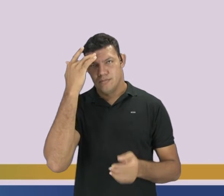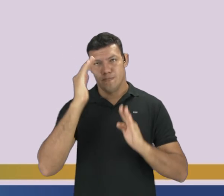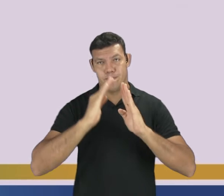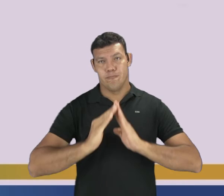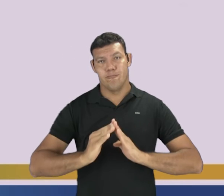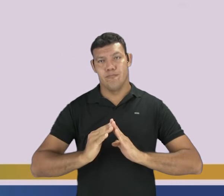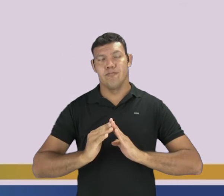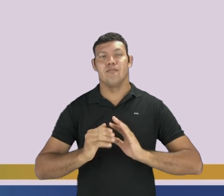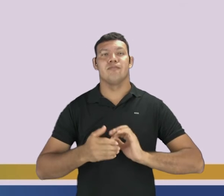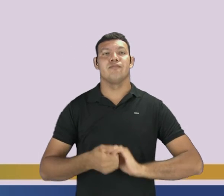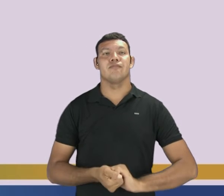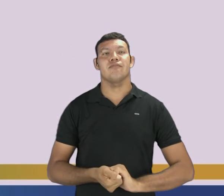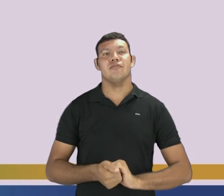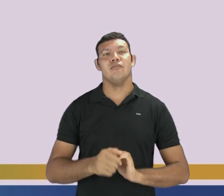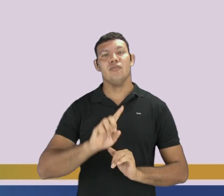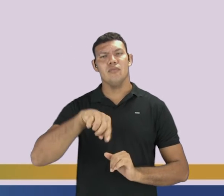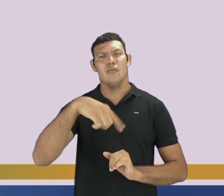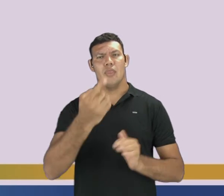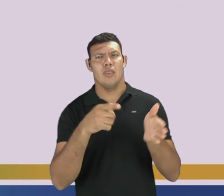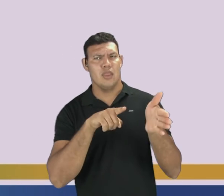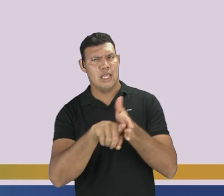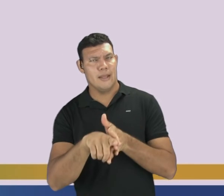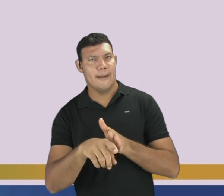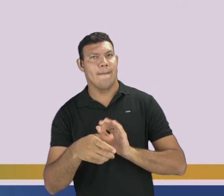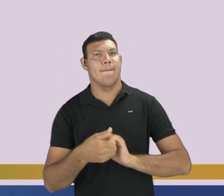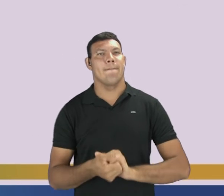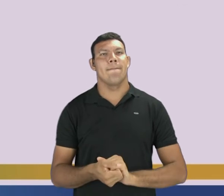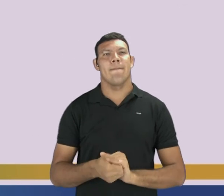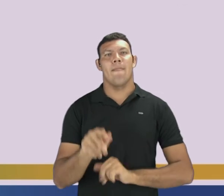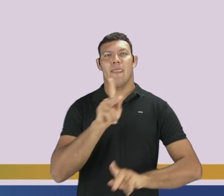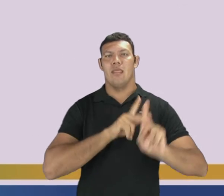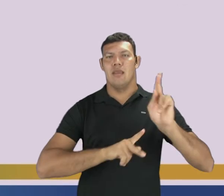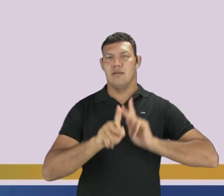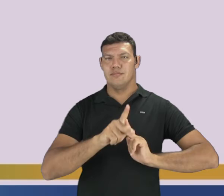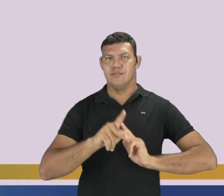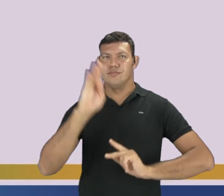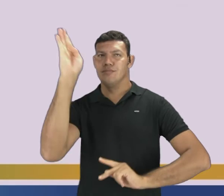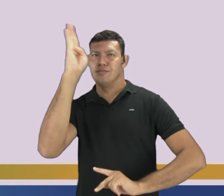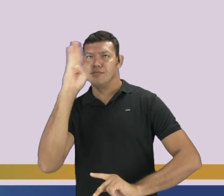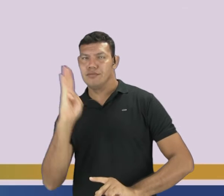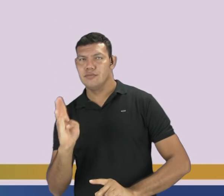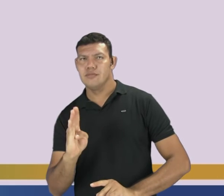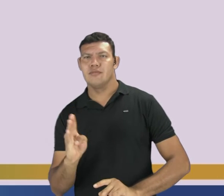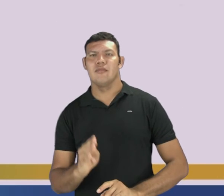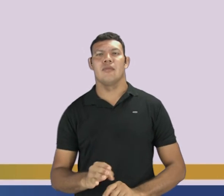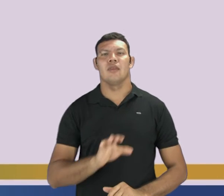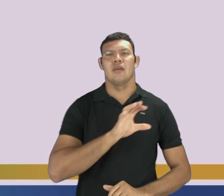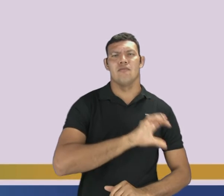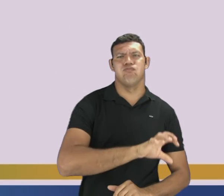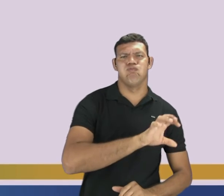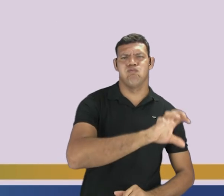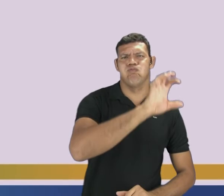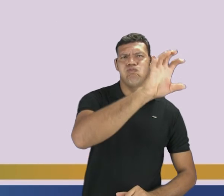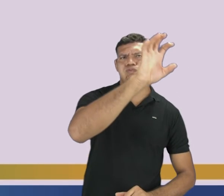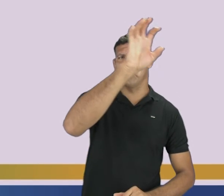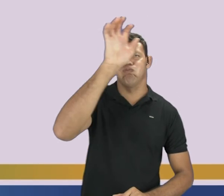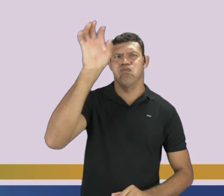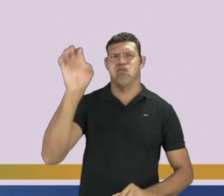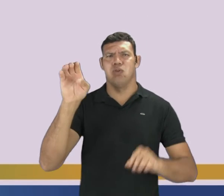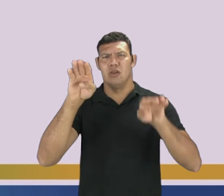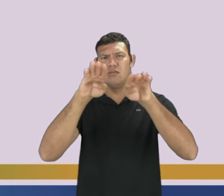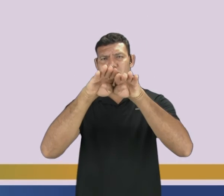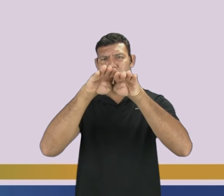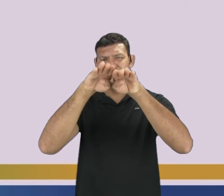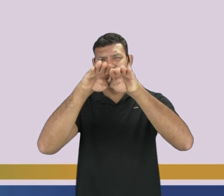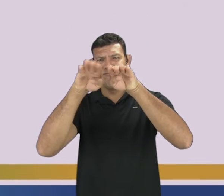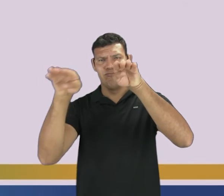A outra questão diz o seguinte: a população brasileira está distribuída de maneira